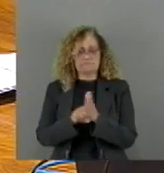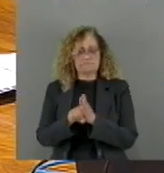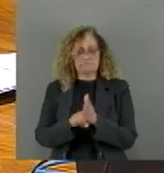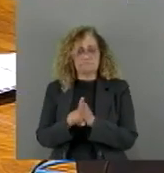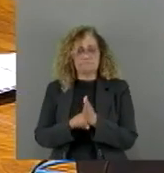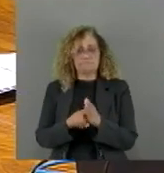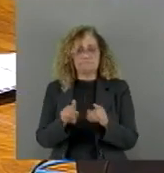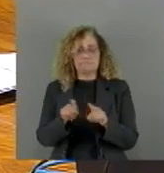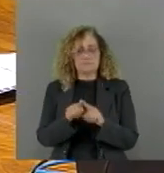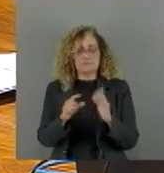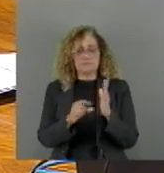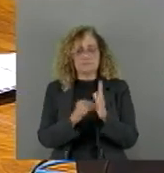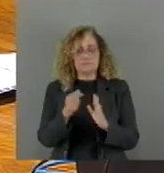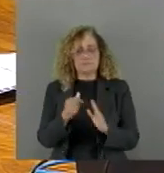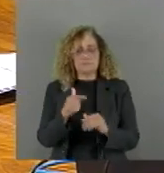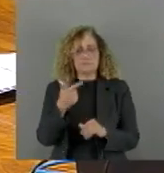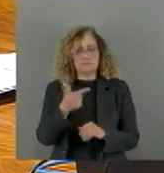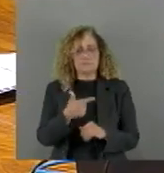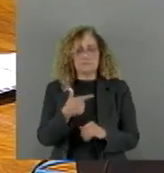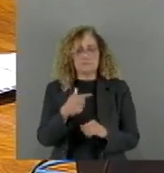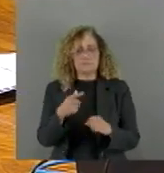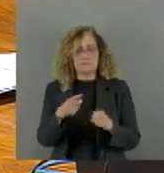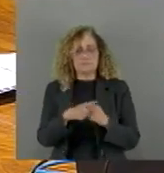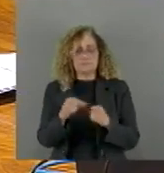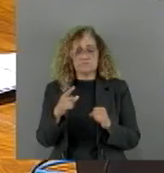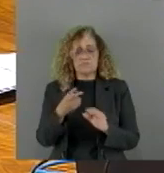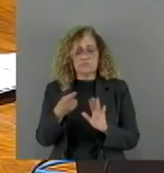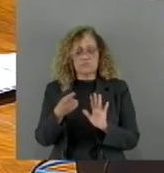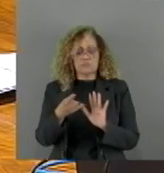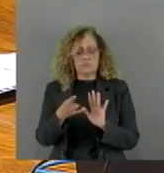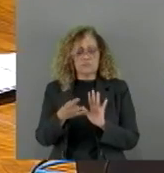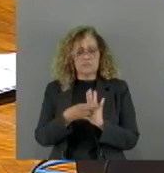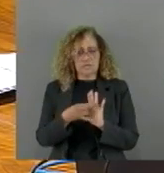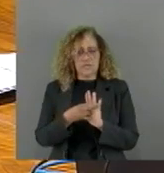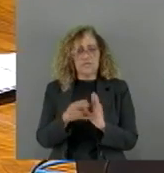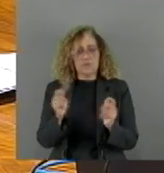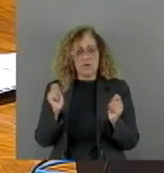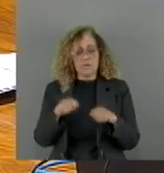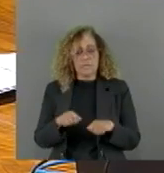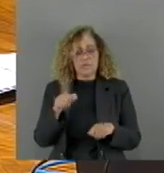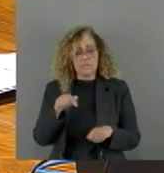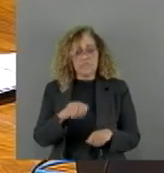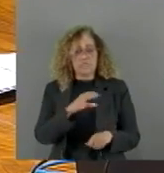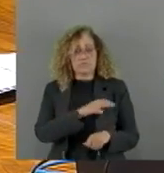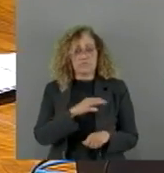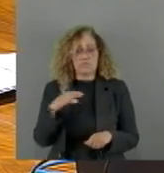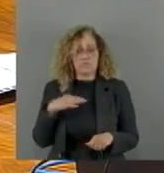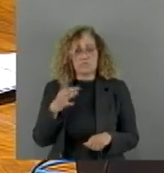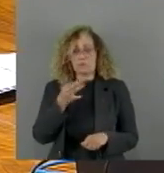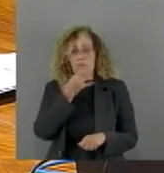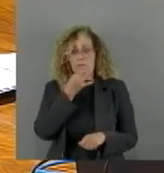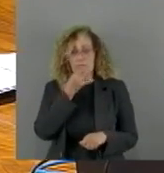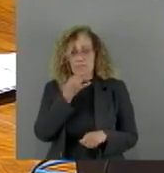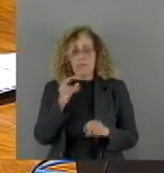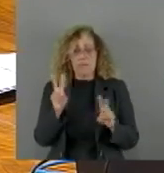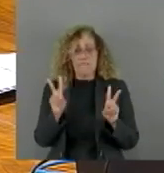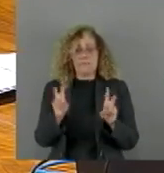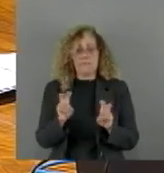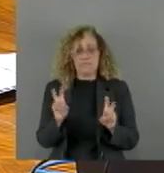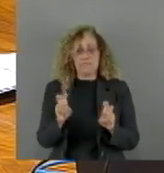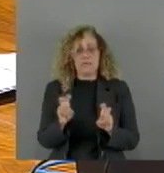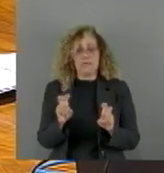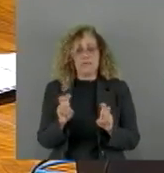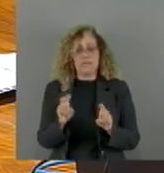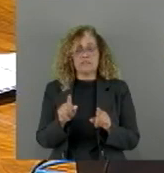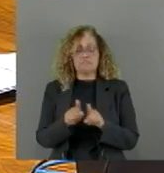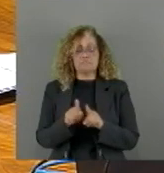dispositivo, inciso segundo o artigo 100 do Regimento Interno do Senado Federal, compete a essa comissão opinar sobre matérias que